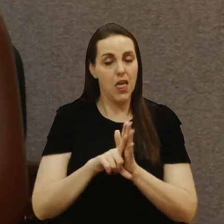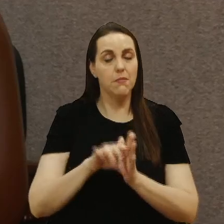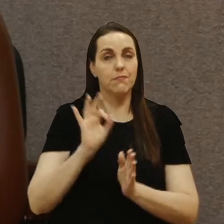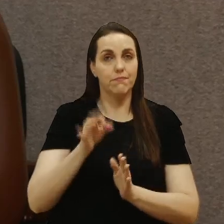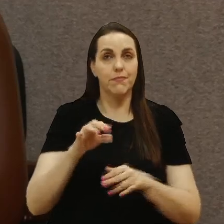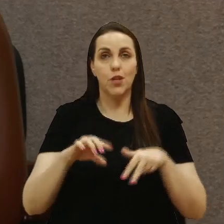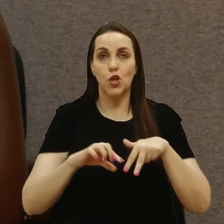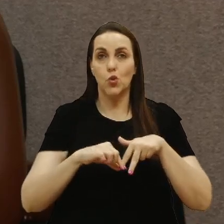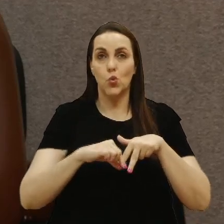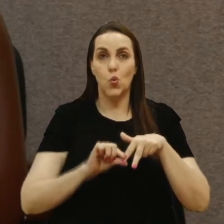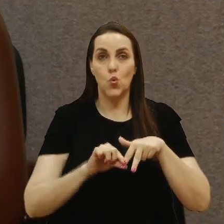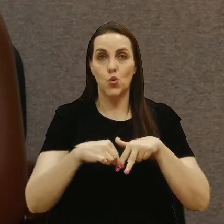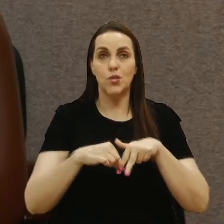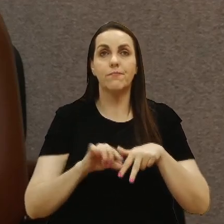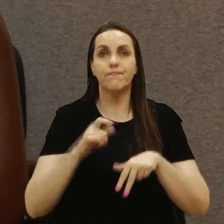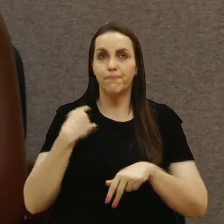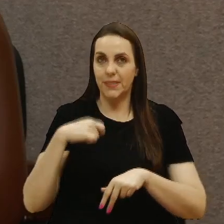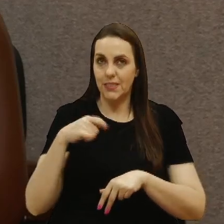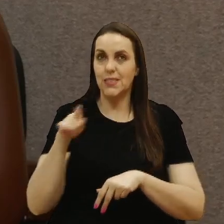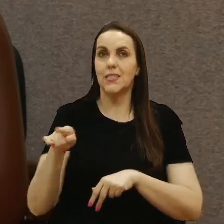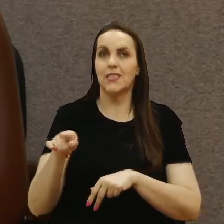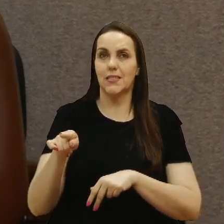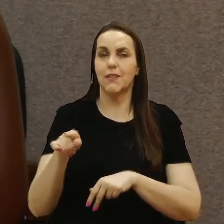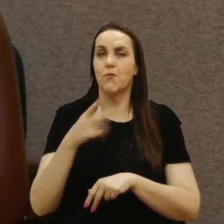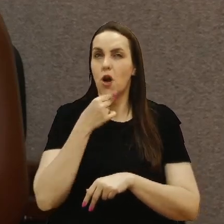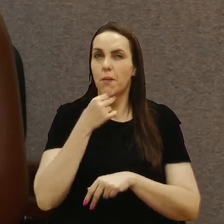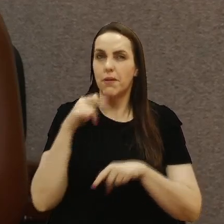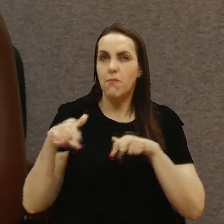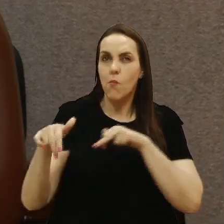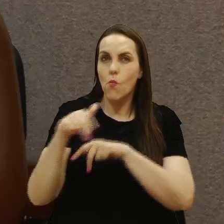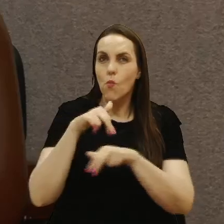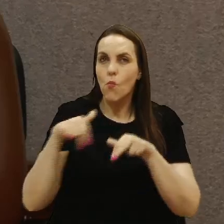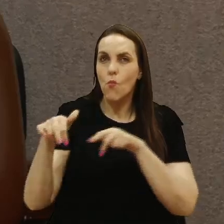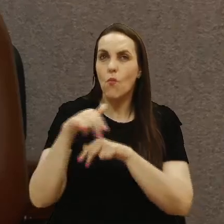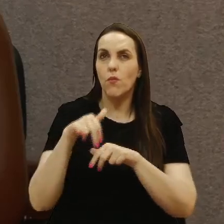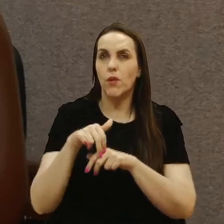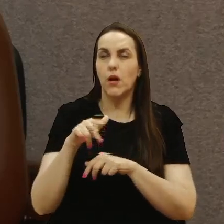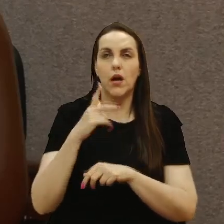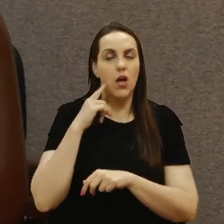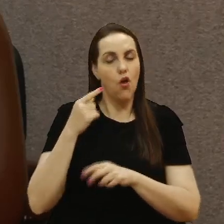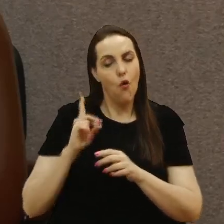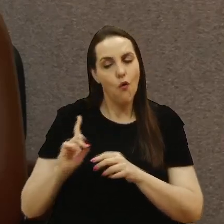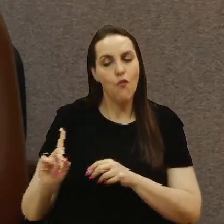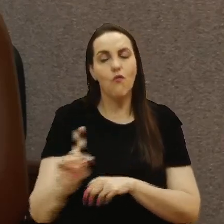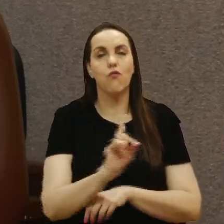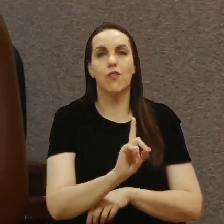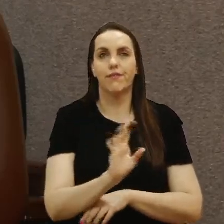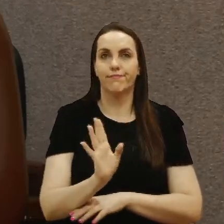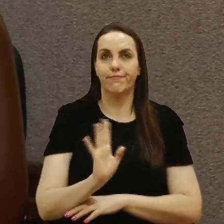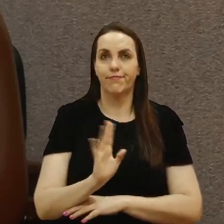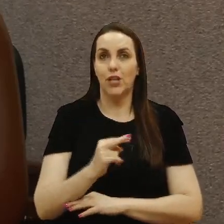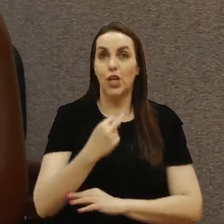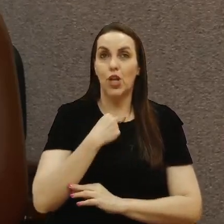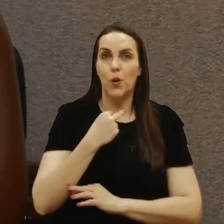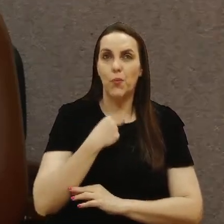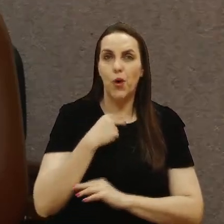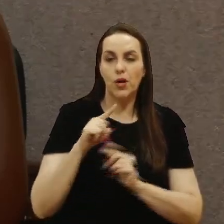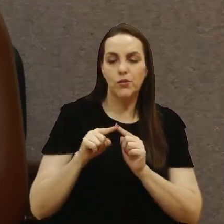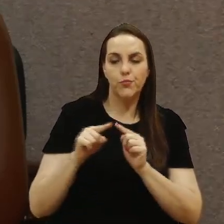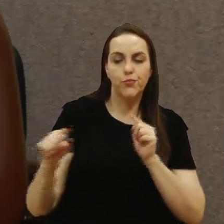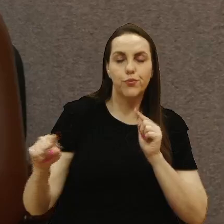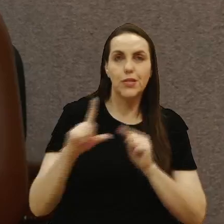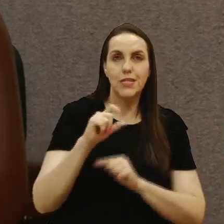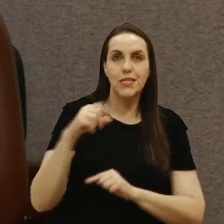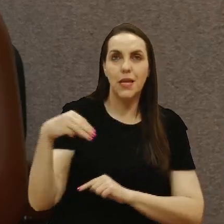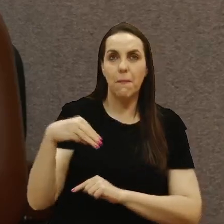tornozeleira eletrônica nesses caras, aí vai saber onde que eles andam para não ir lá, porque tu não pode passar 100 metros da casa,